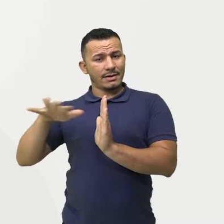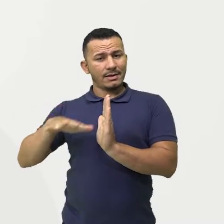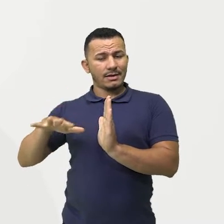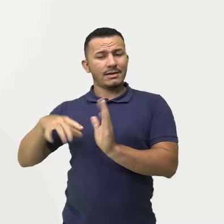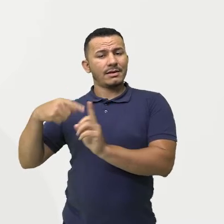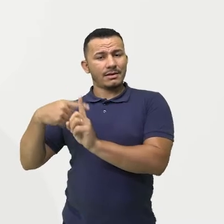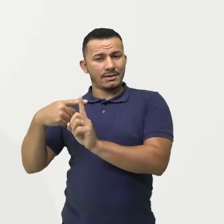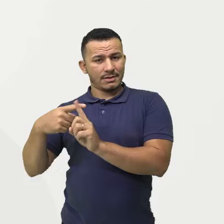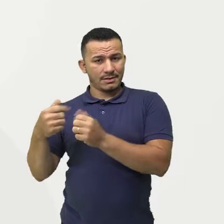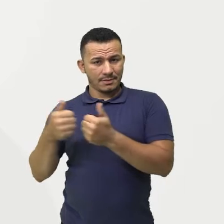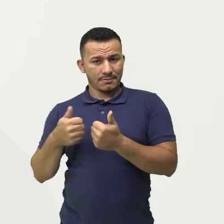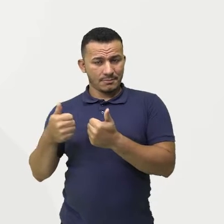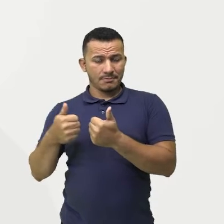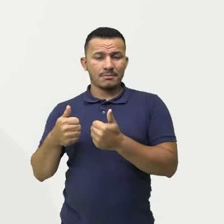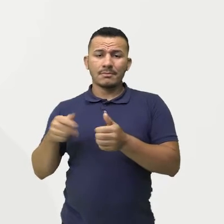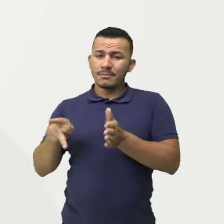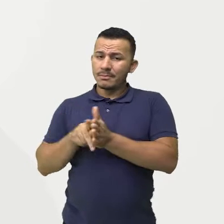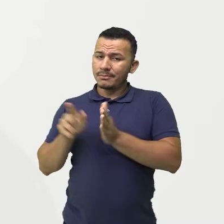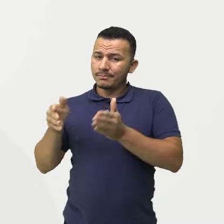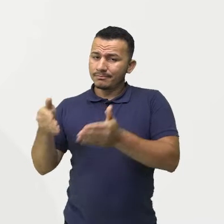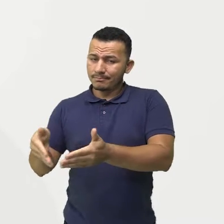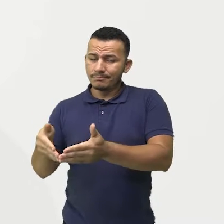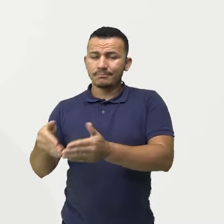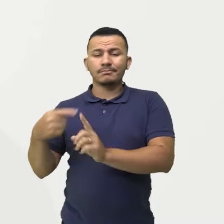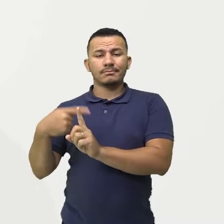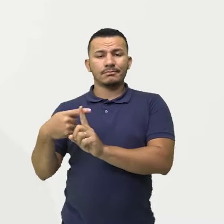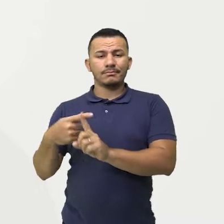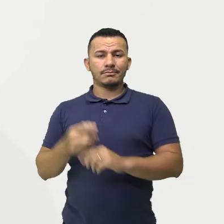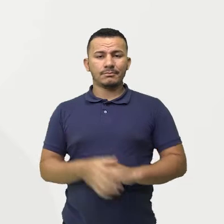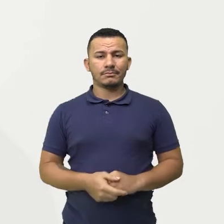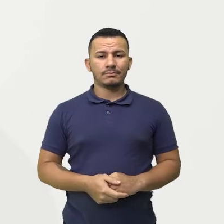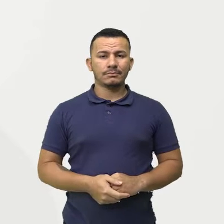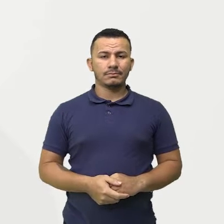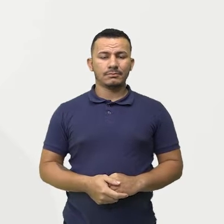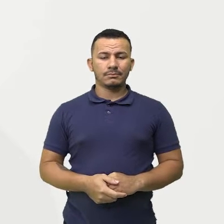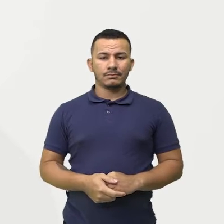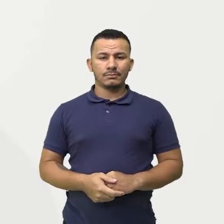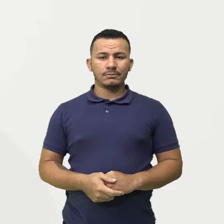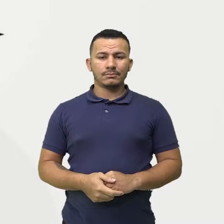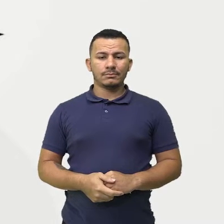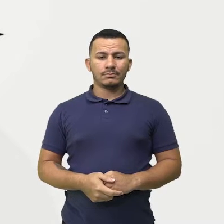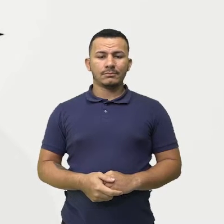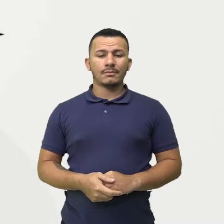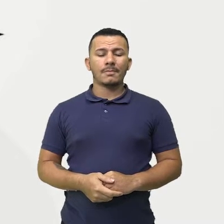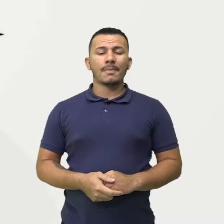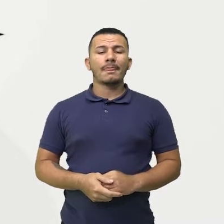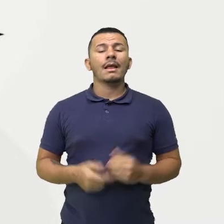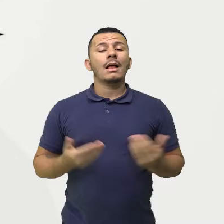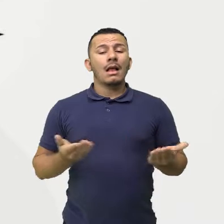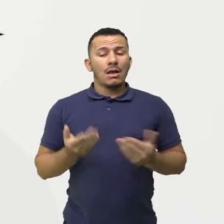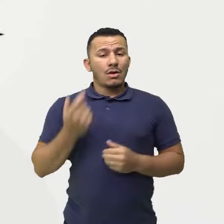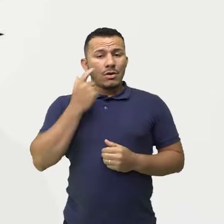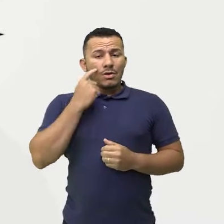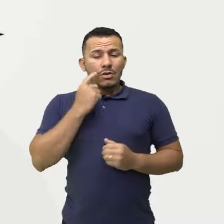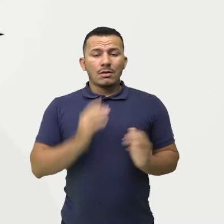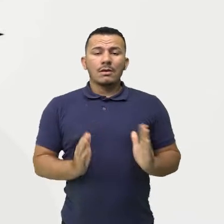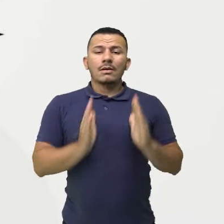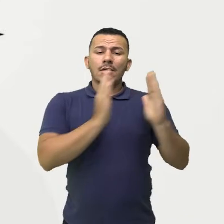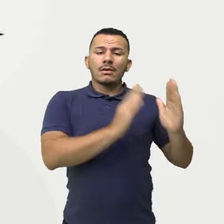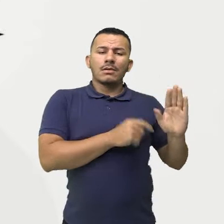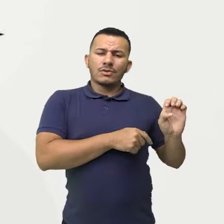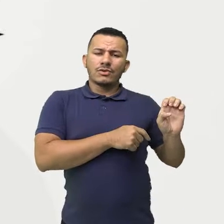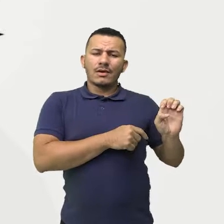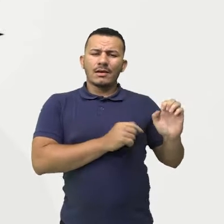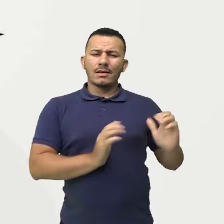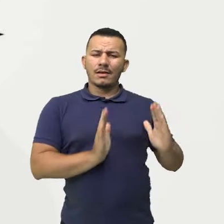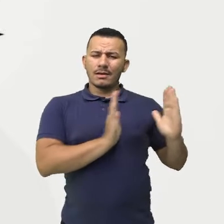beleza? À direita da origem só fica número inteiro positivo. Vamos ver agora o que acontece para a esquerda,